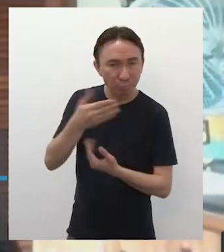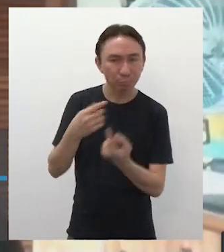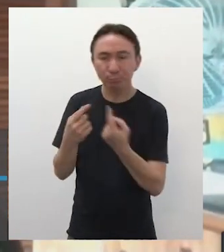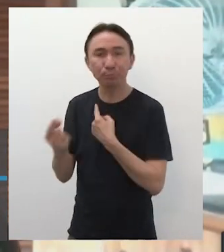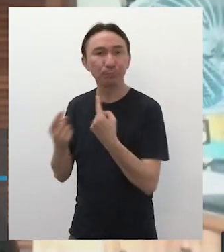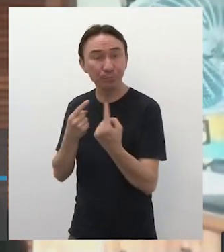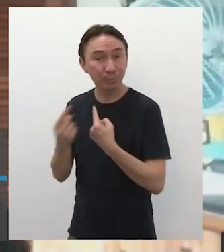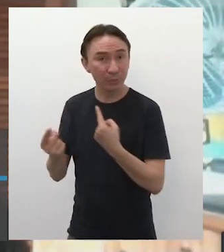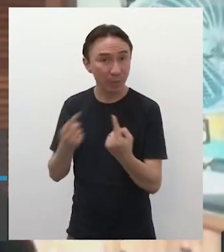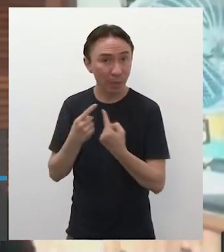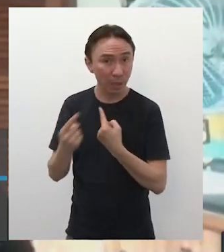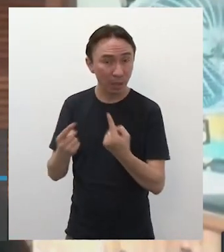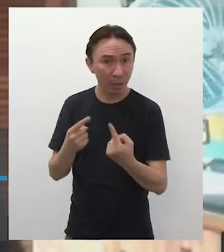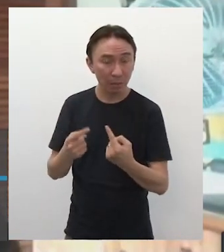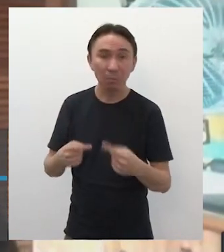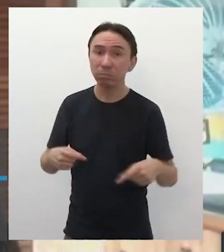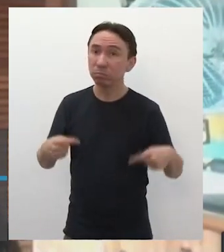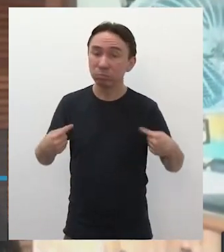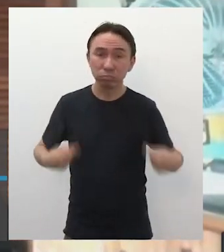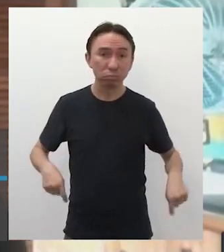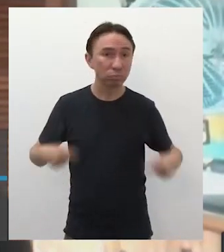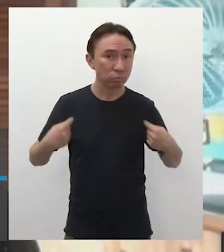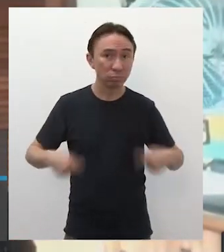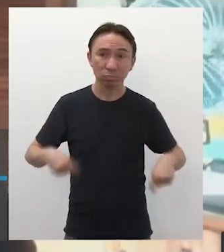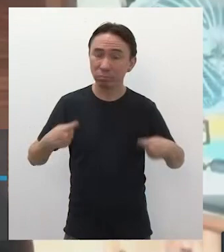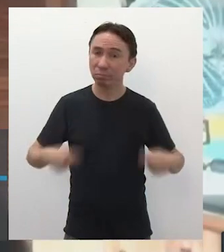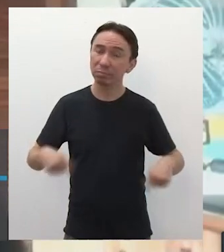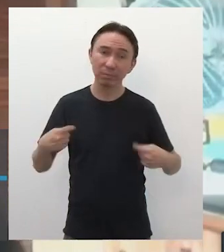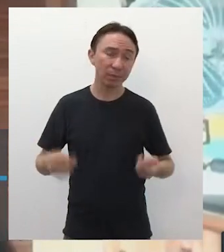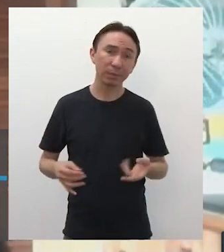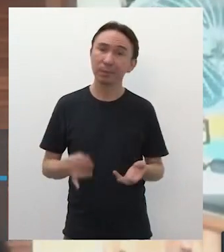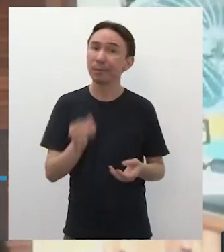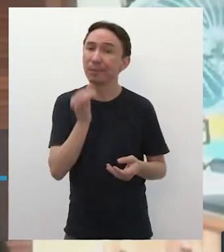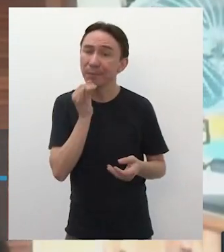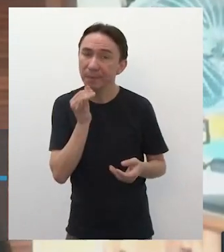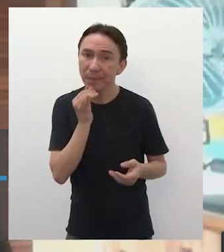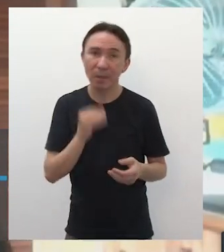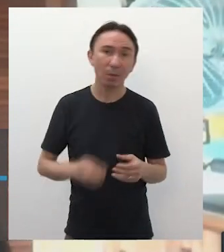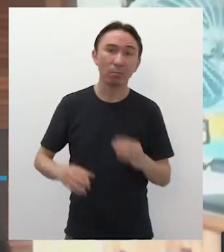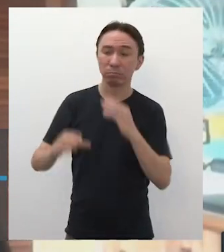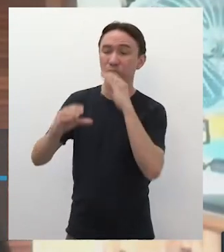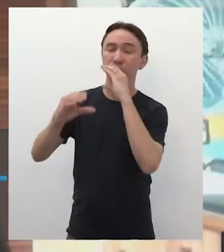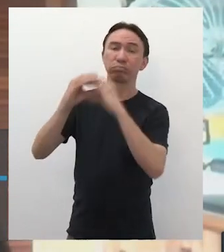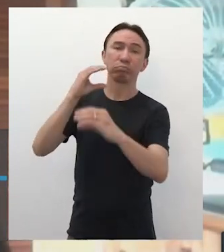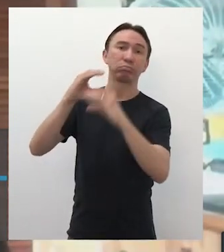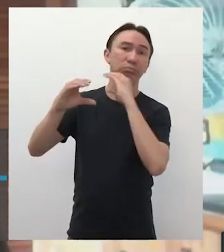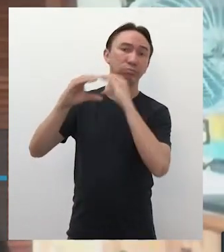autoinstrução, eu preciso lançar mão de um modelo de comunicação.